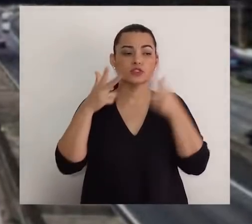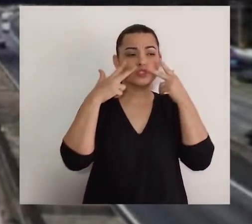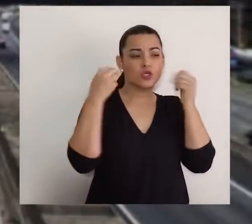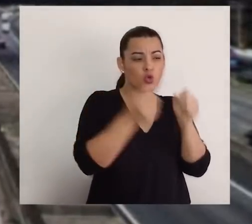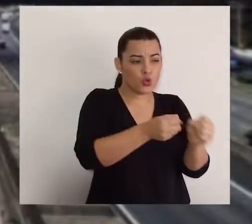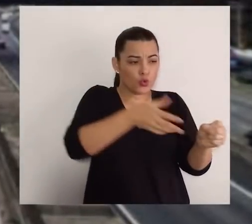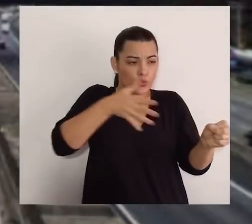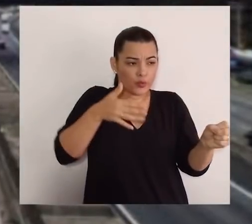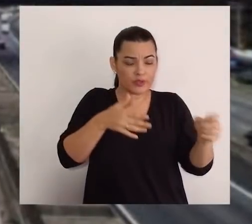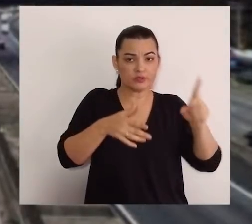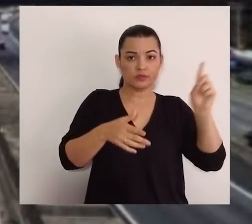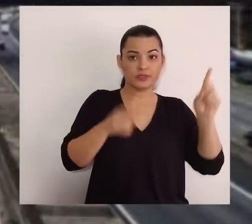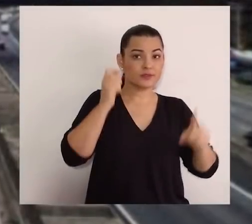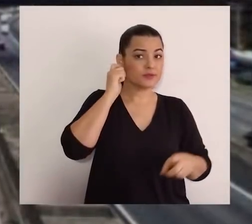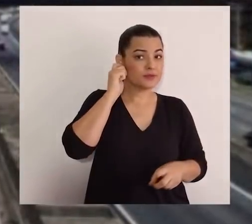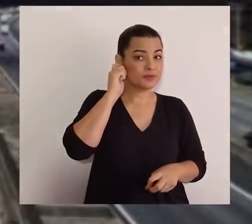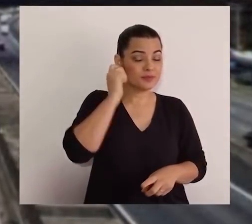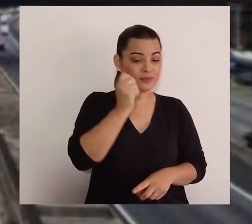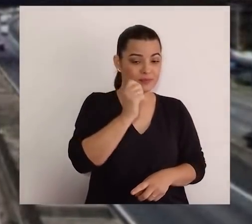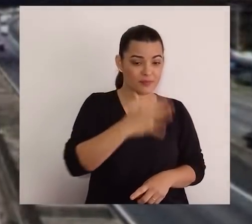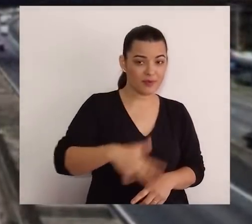Ponte Estaiada?